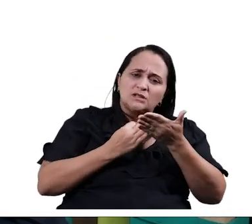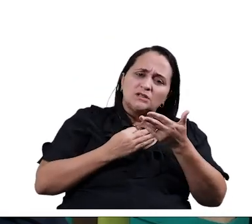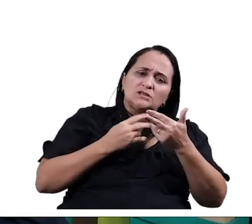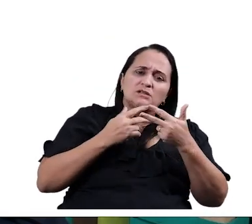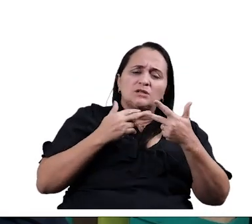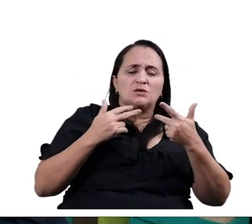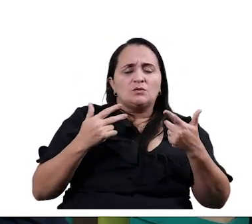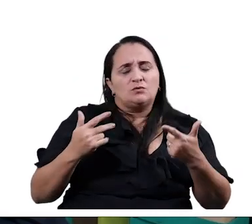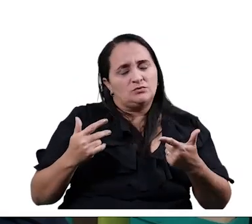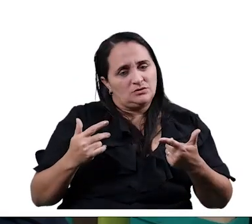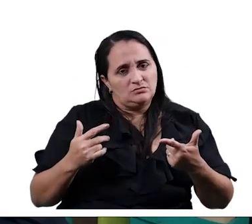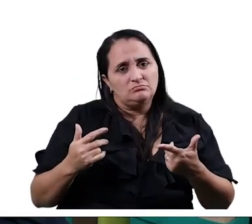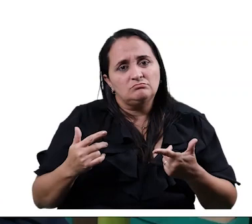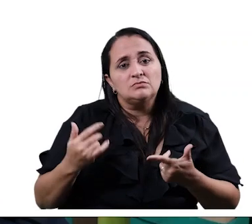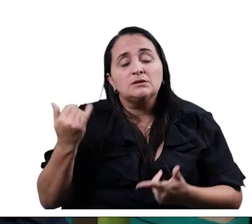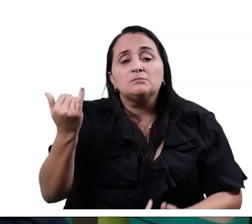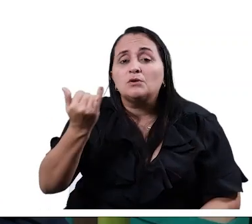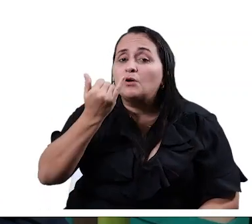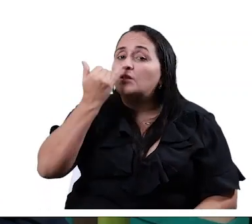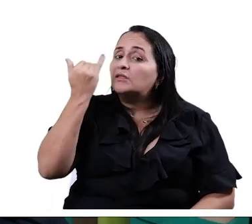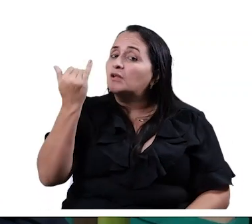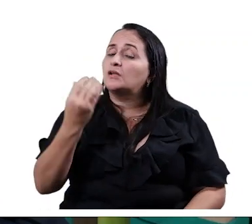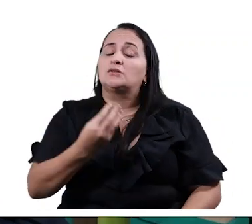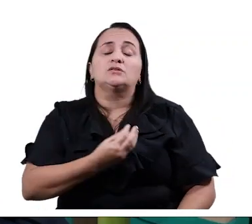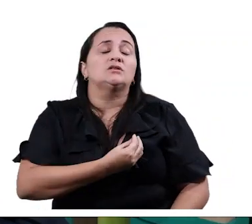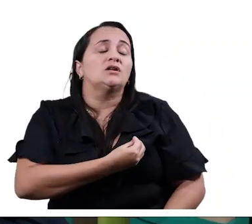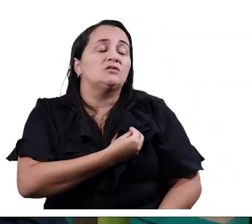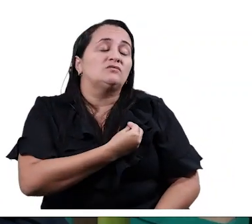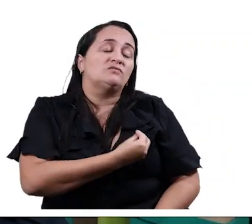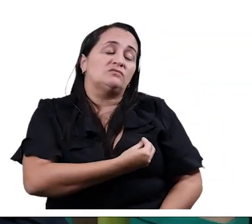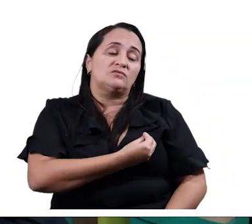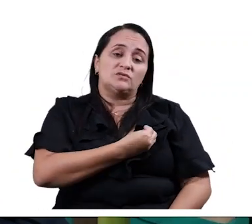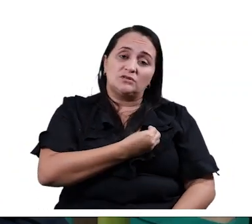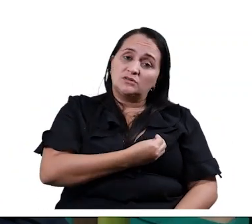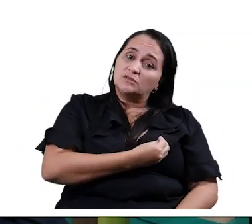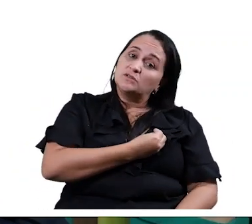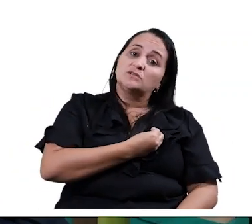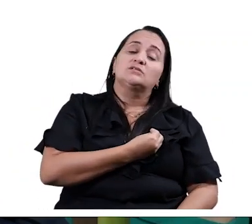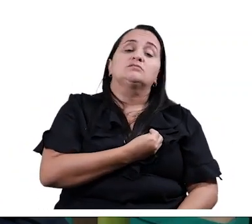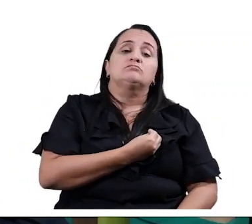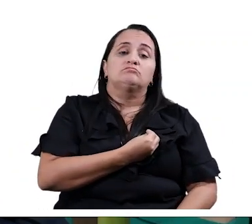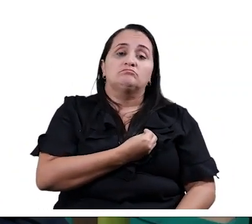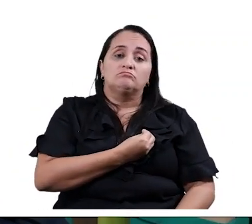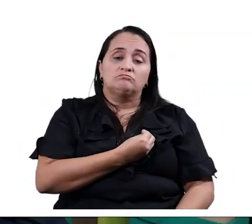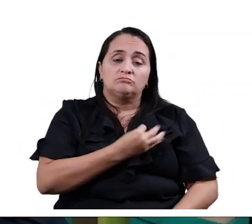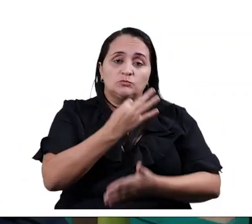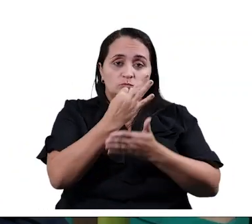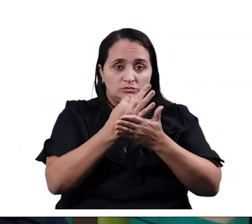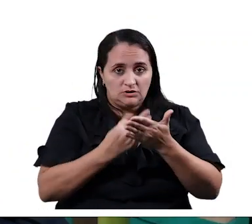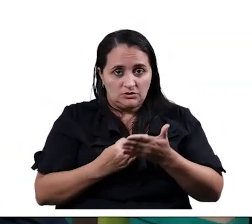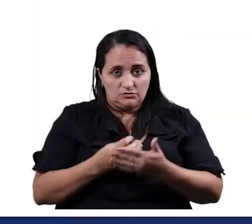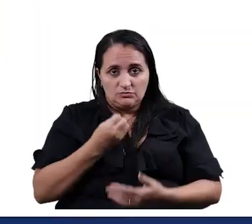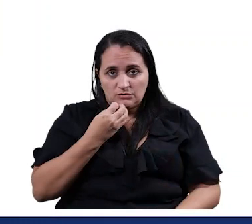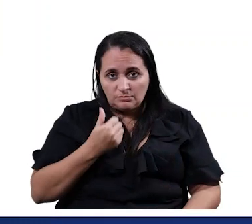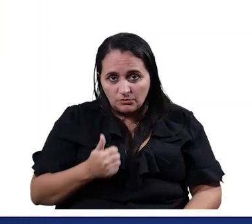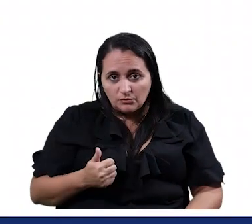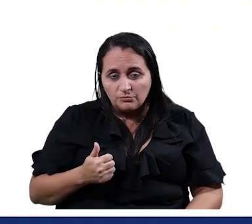coisas relevantes da vida de quem foi destinado o texto, tá